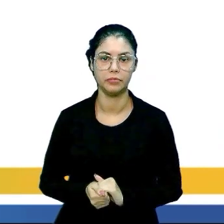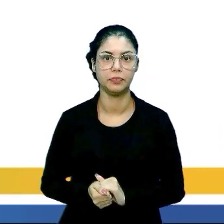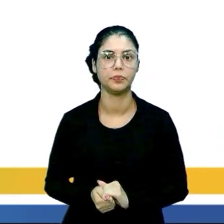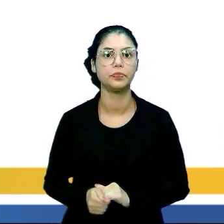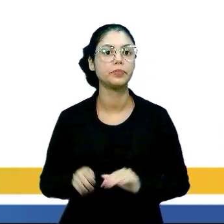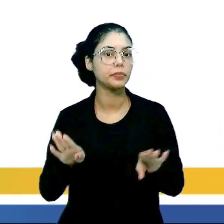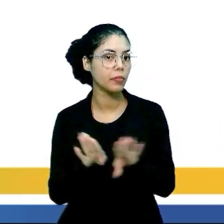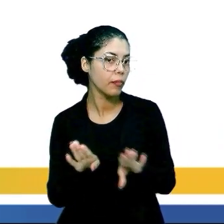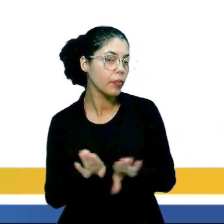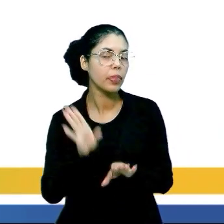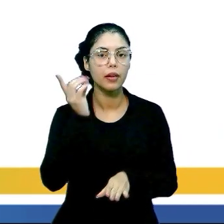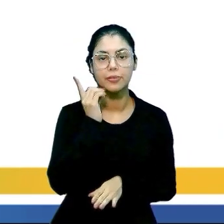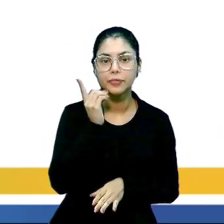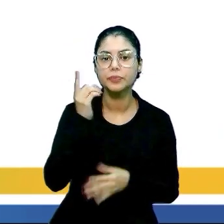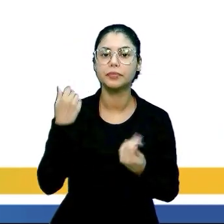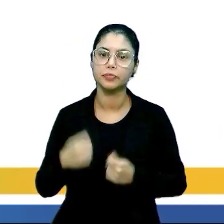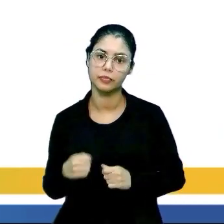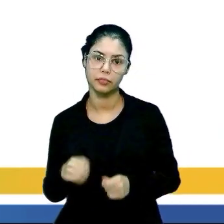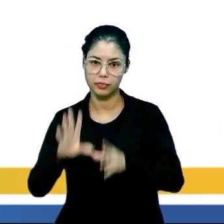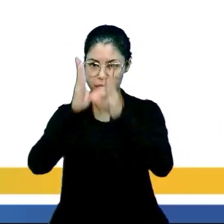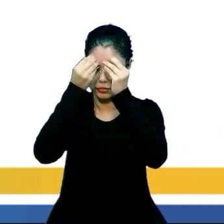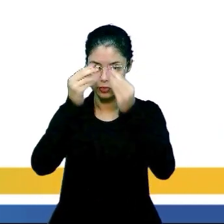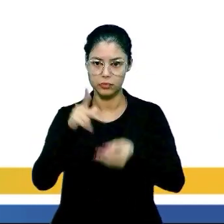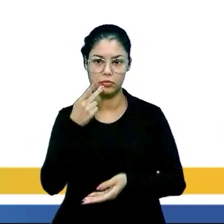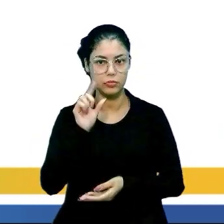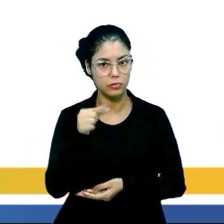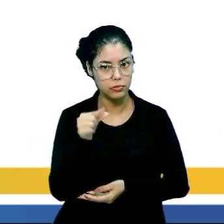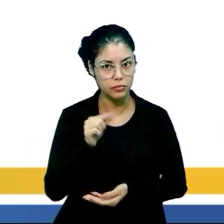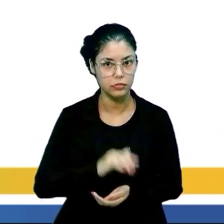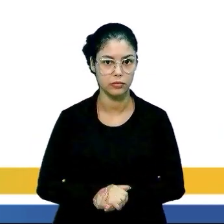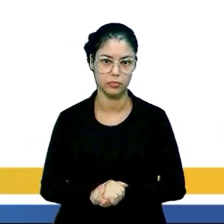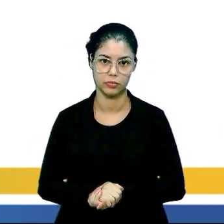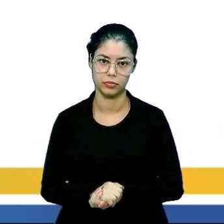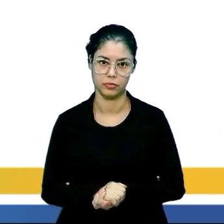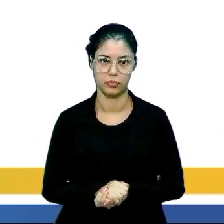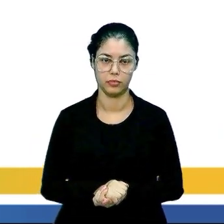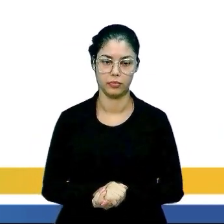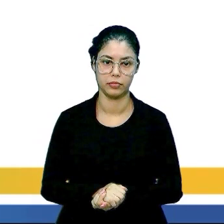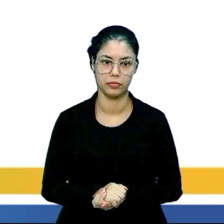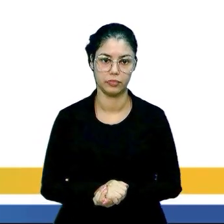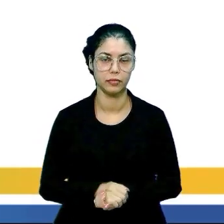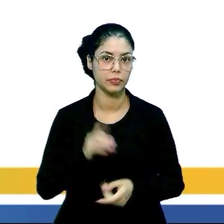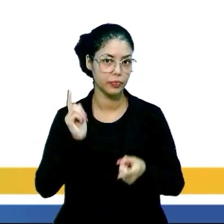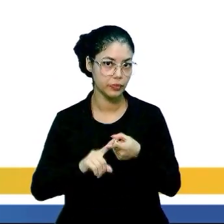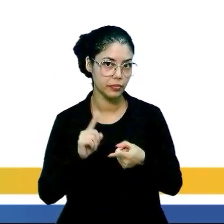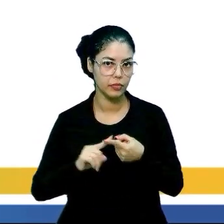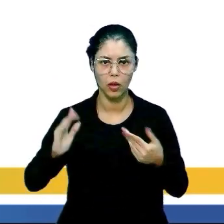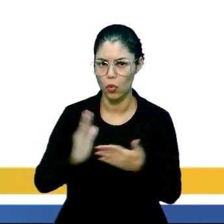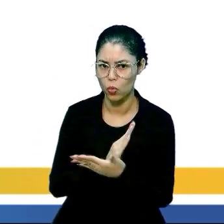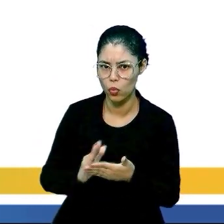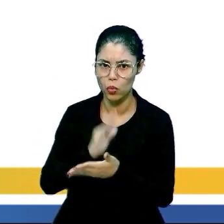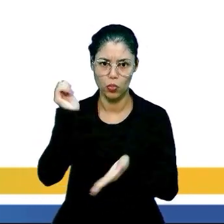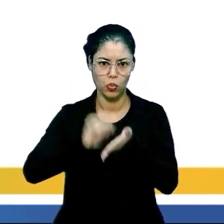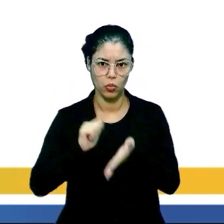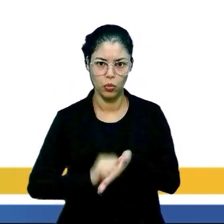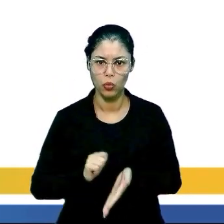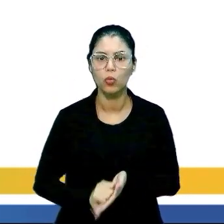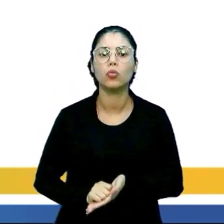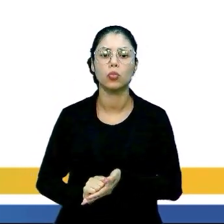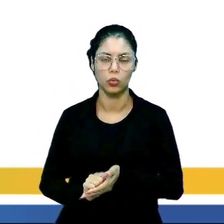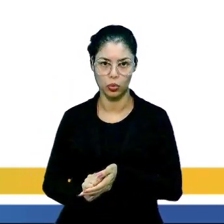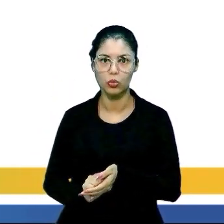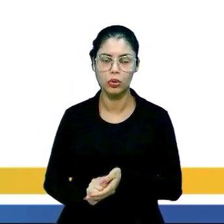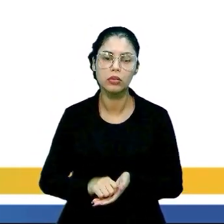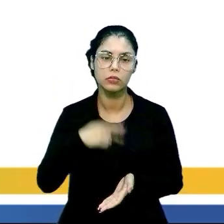1980. Então, essa data aí é que nós precisamos falar um pouquinho sobre ela, porque alguns escritores eles